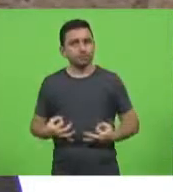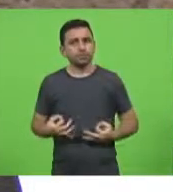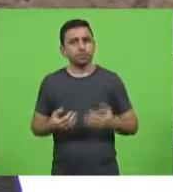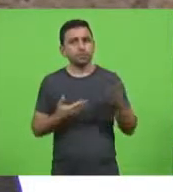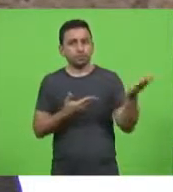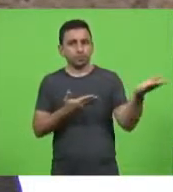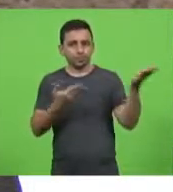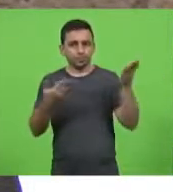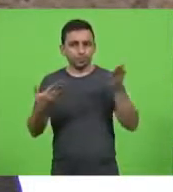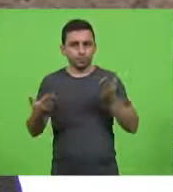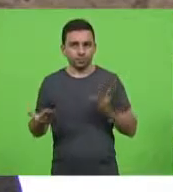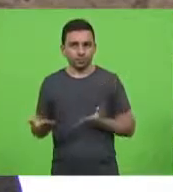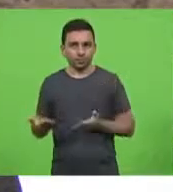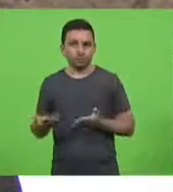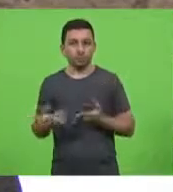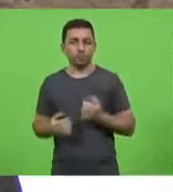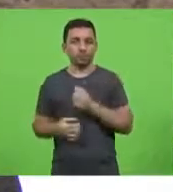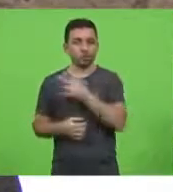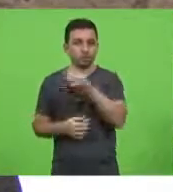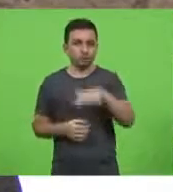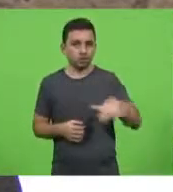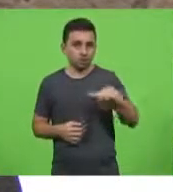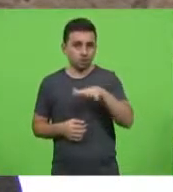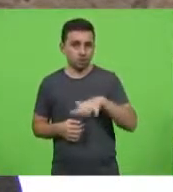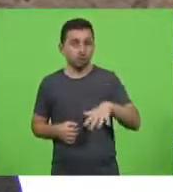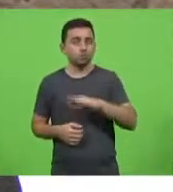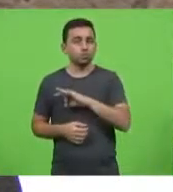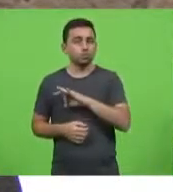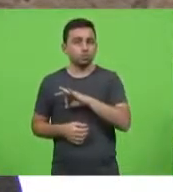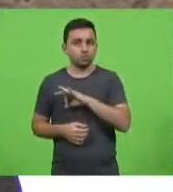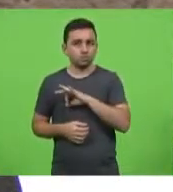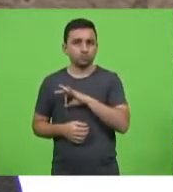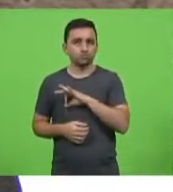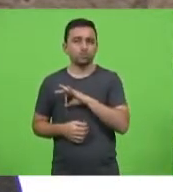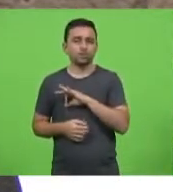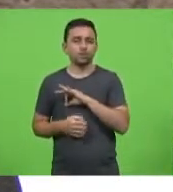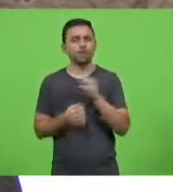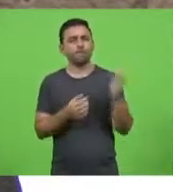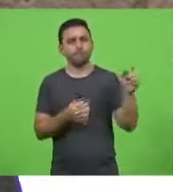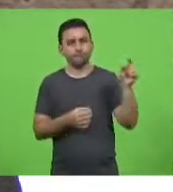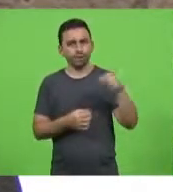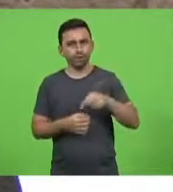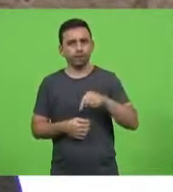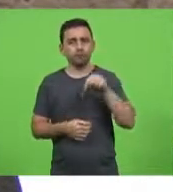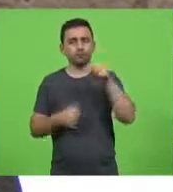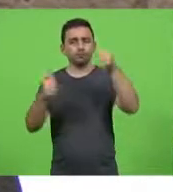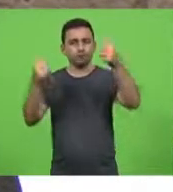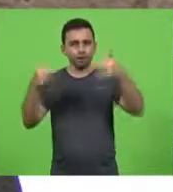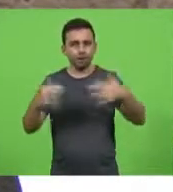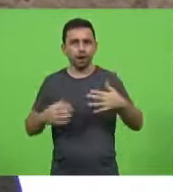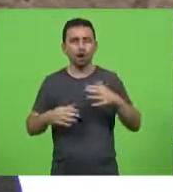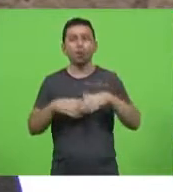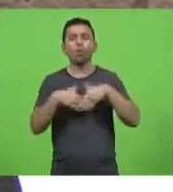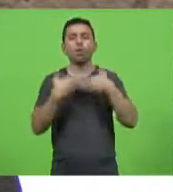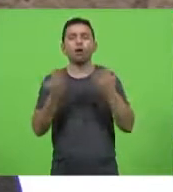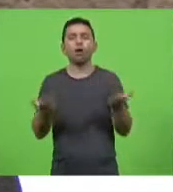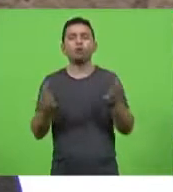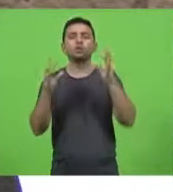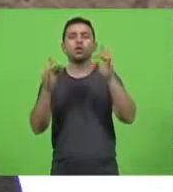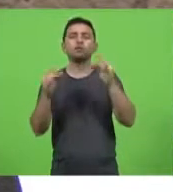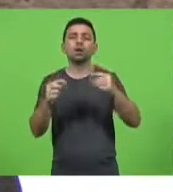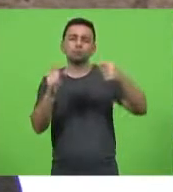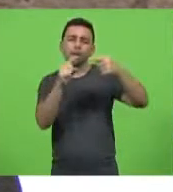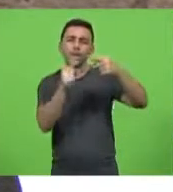para o comandante-geral da Polícia Militar para vir explicar na Comissão de Segurança Pública quais são os critérios que estão sendo usados